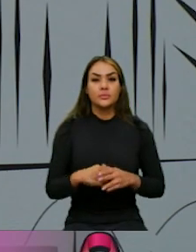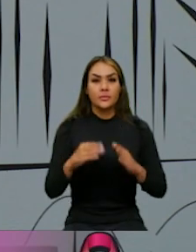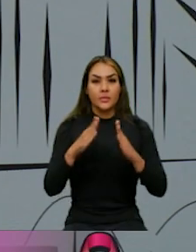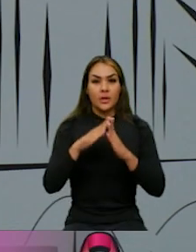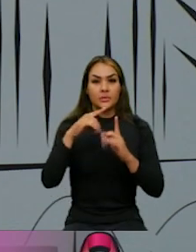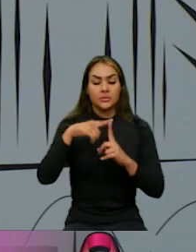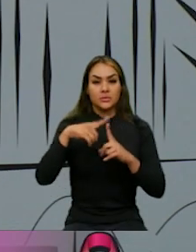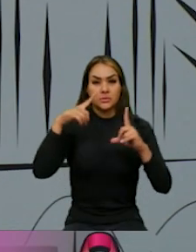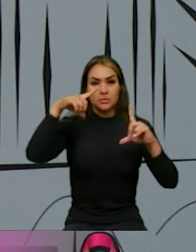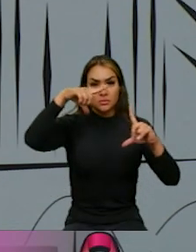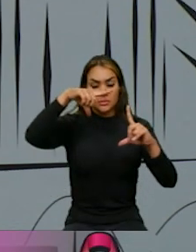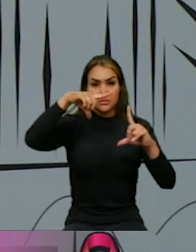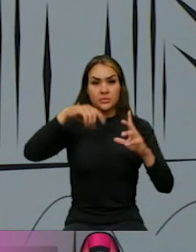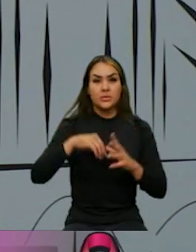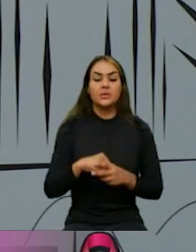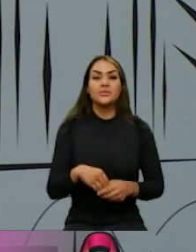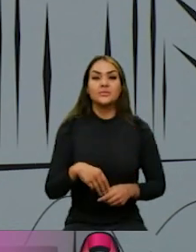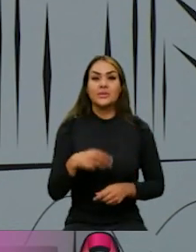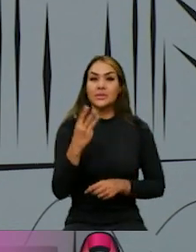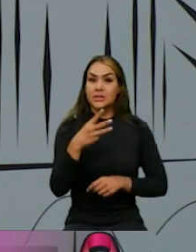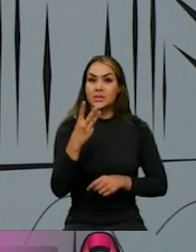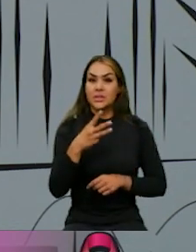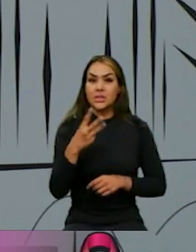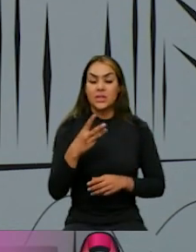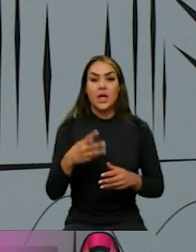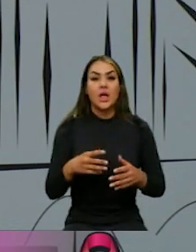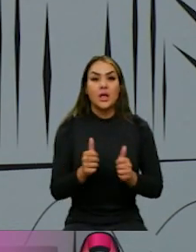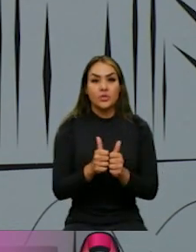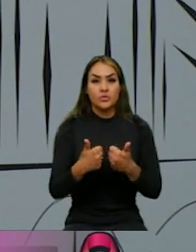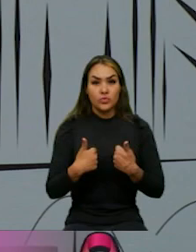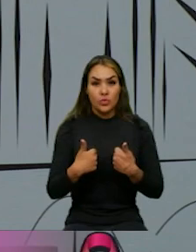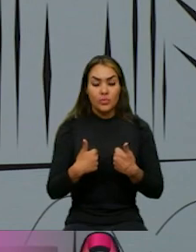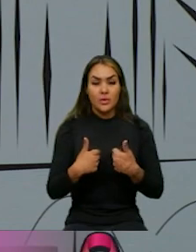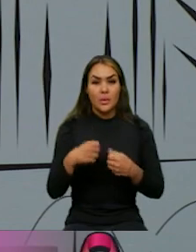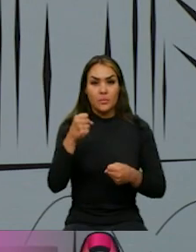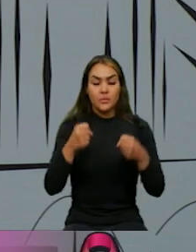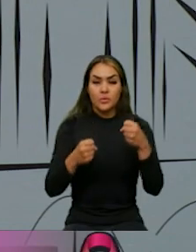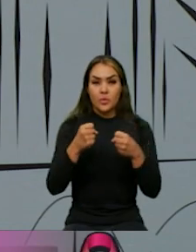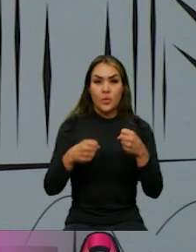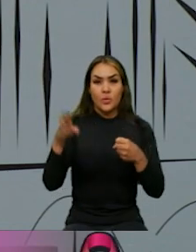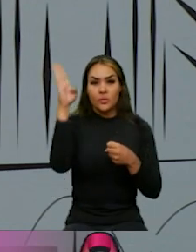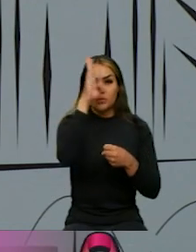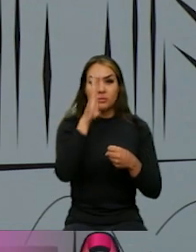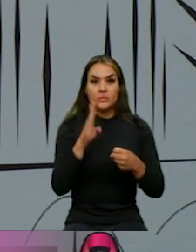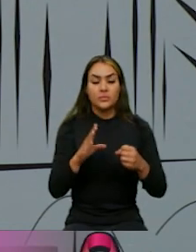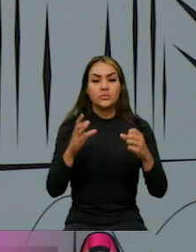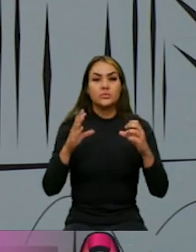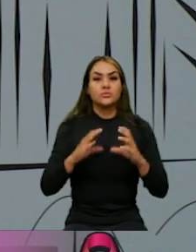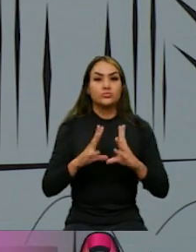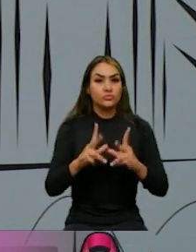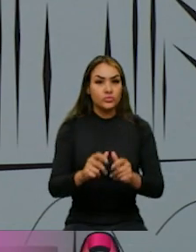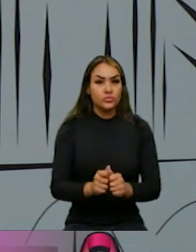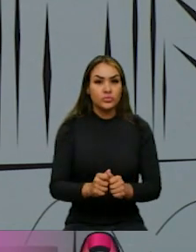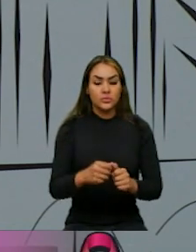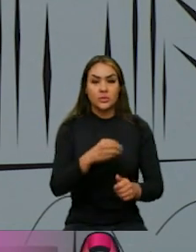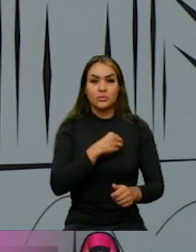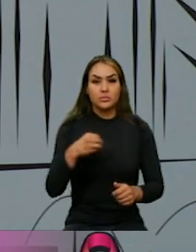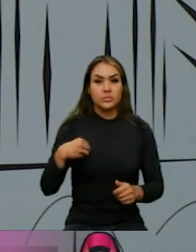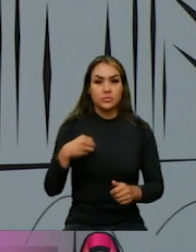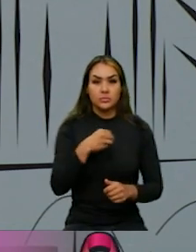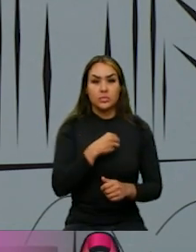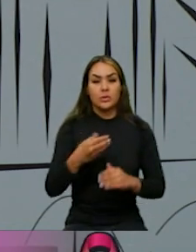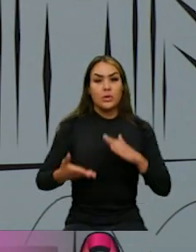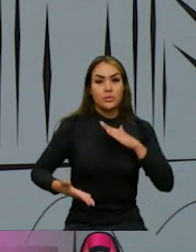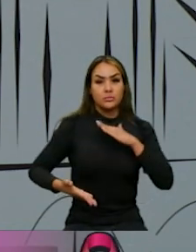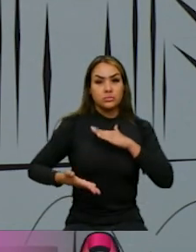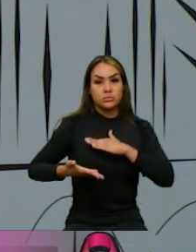Quadrangular hoje tem 3 ônibus que ela anda o Brasil todo realizando eletrocardiograma,